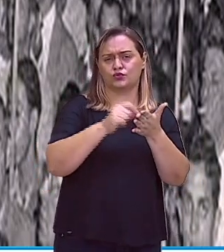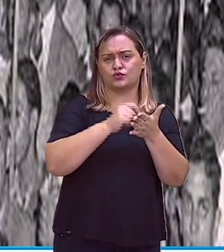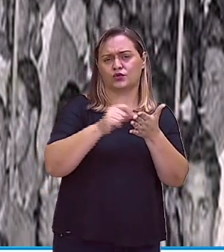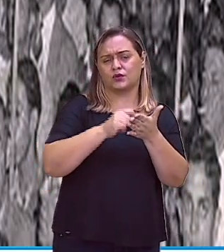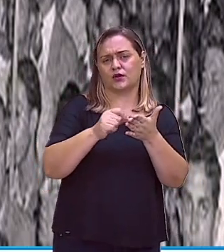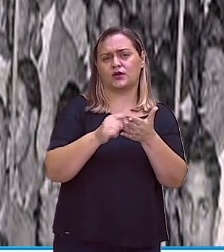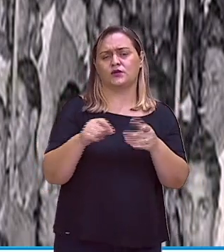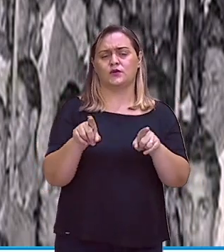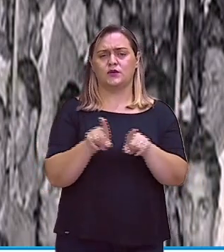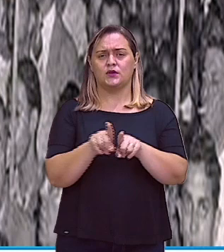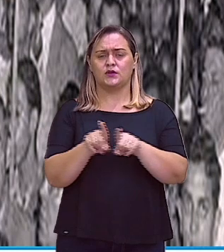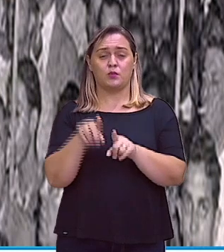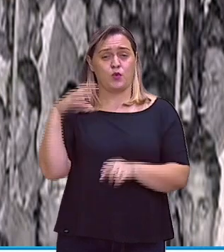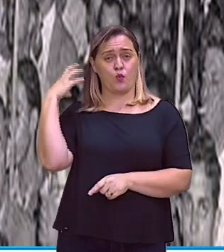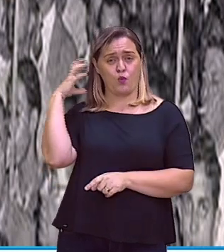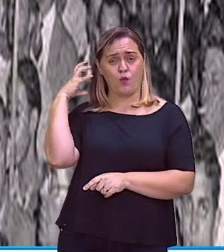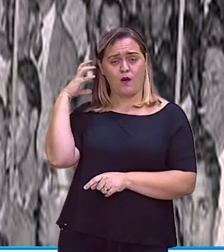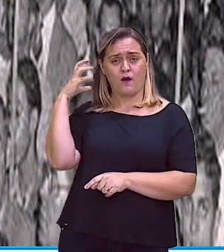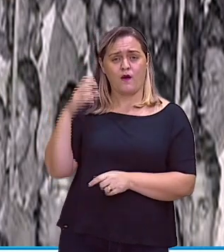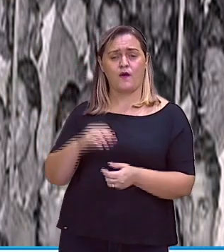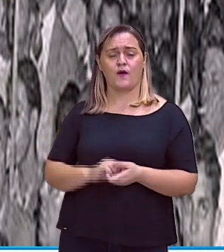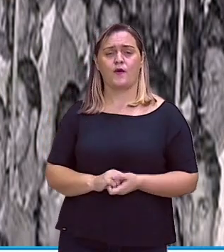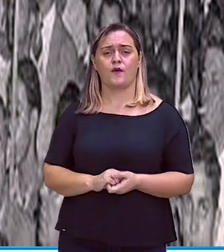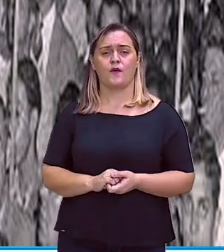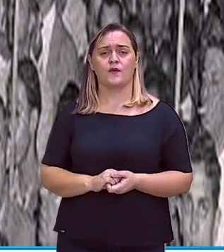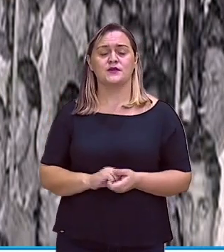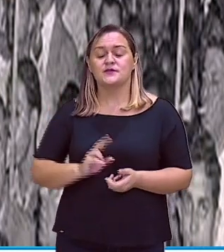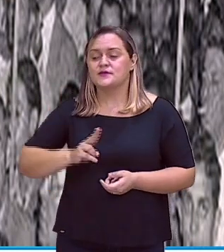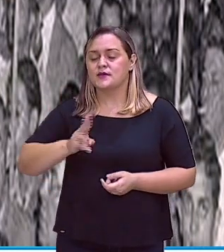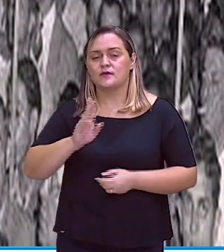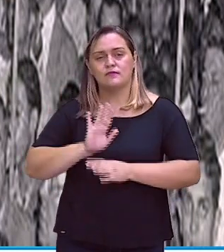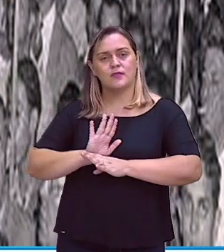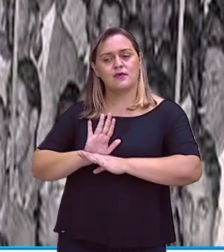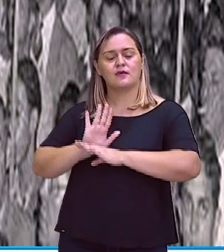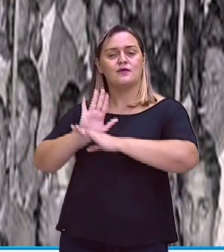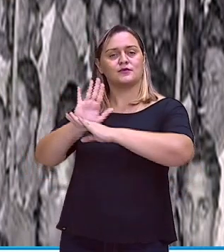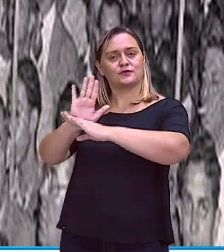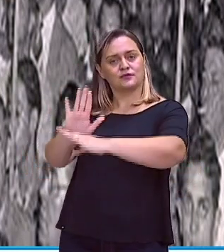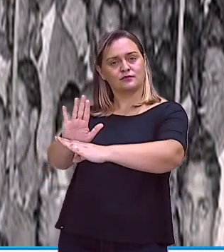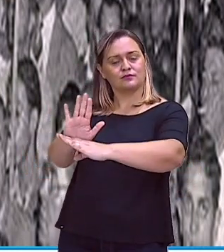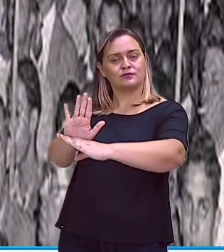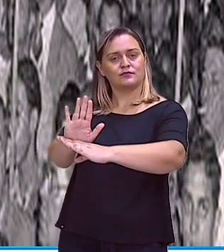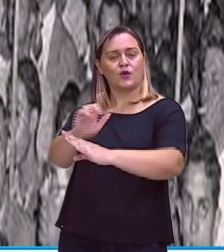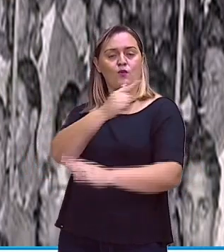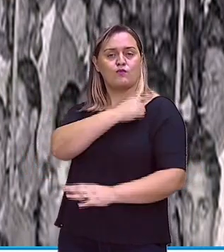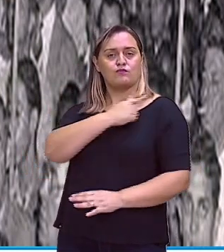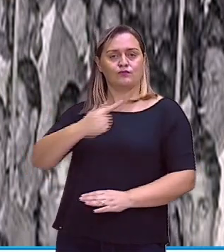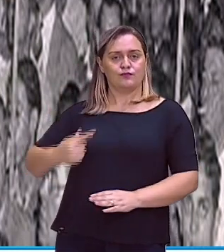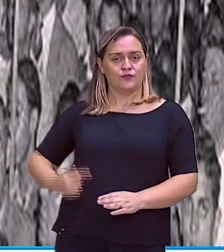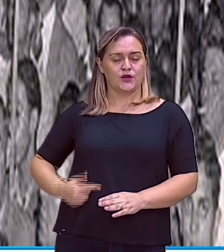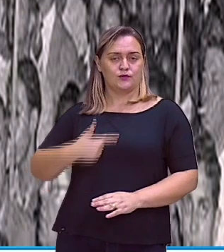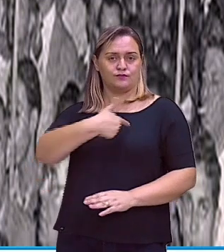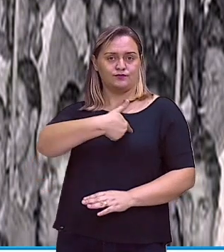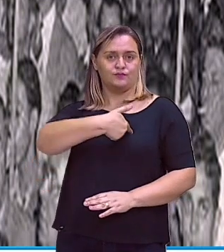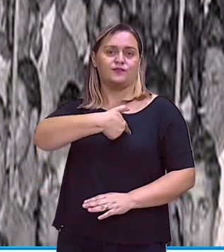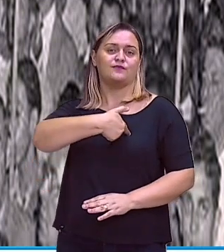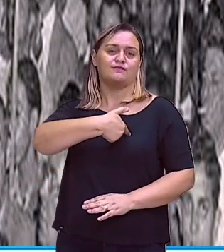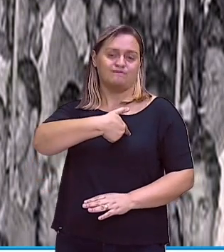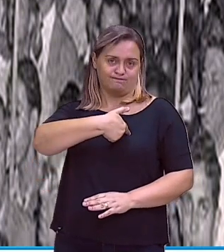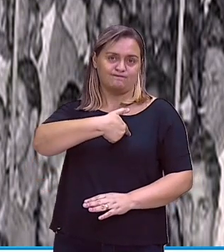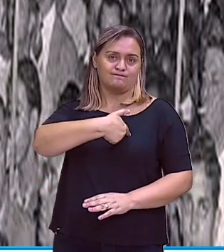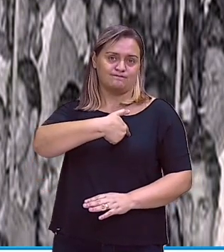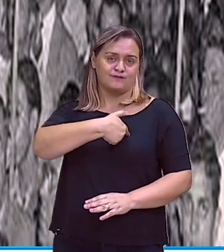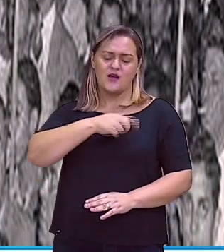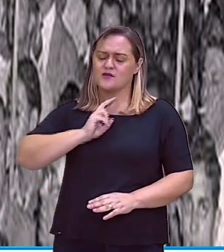no rádio era a favor do do seu governo porque